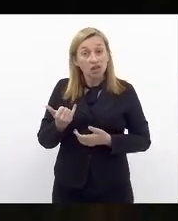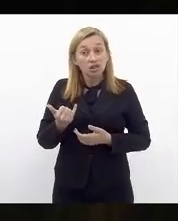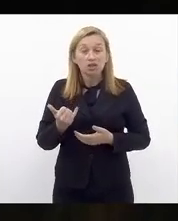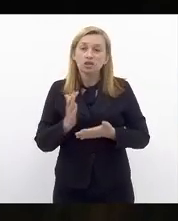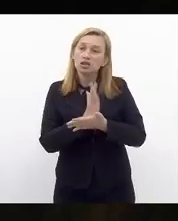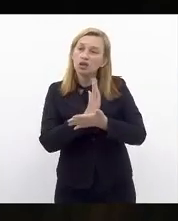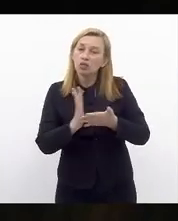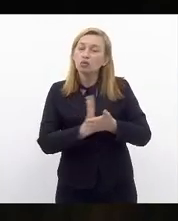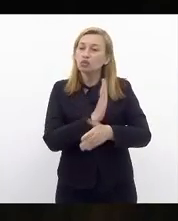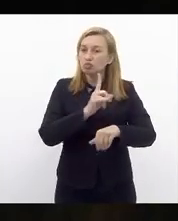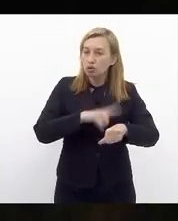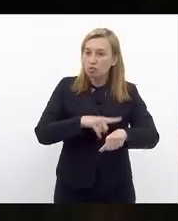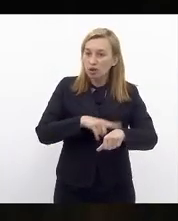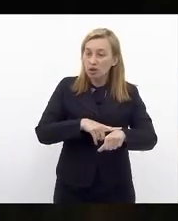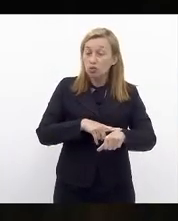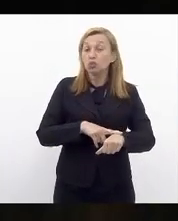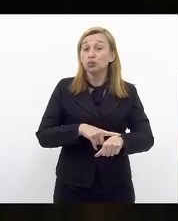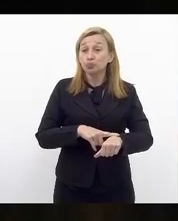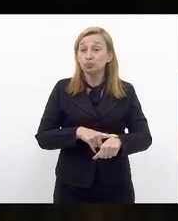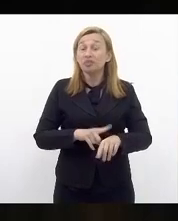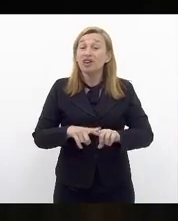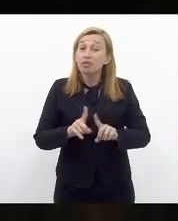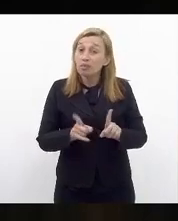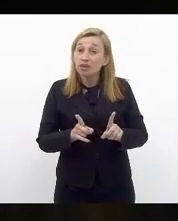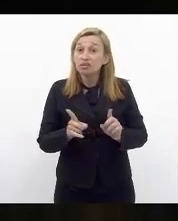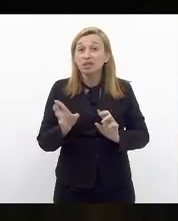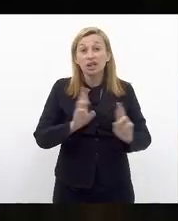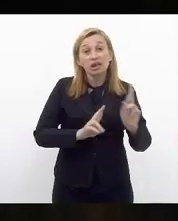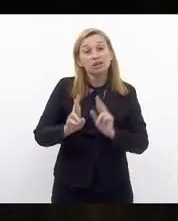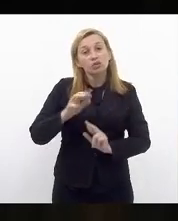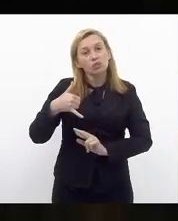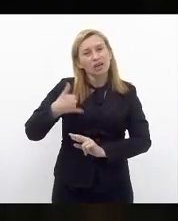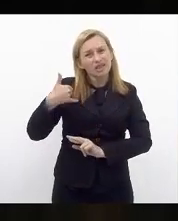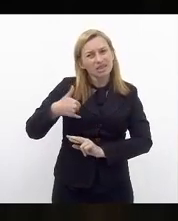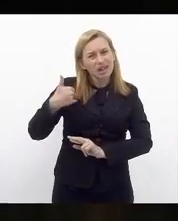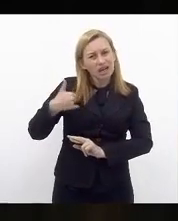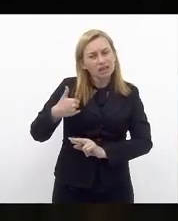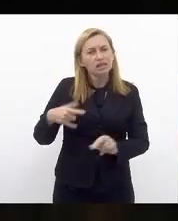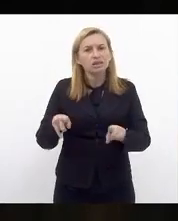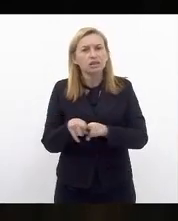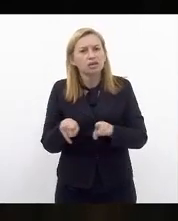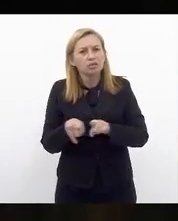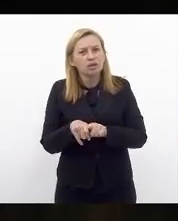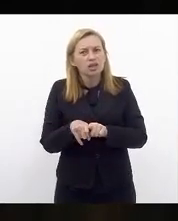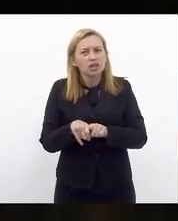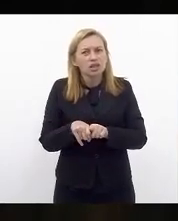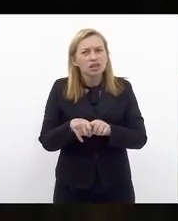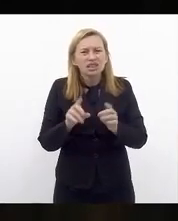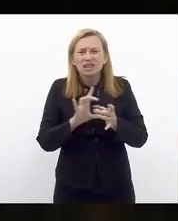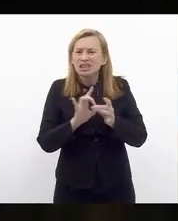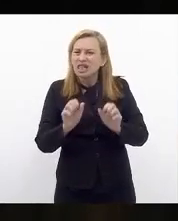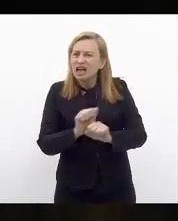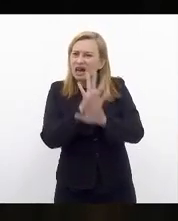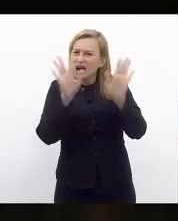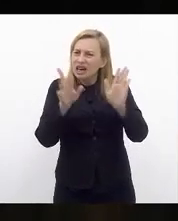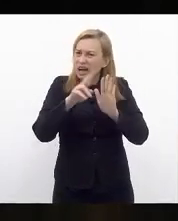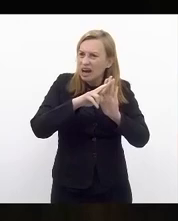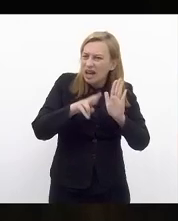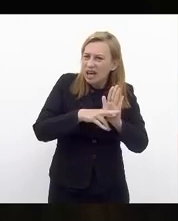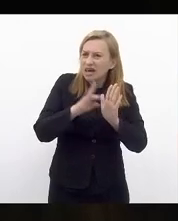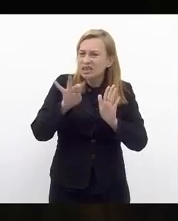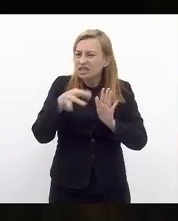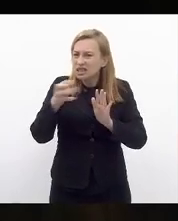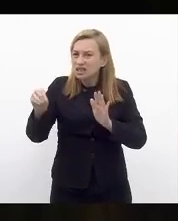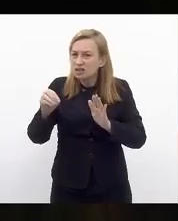em alguma medida nessa glute Nativa mas em relação à idade e em relação a deixar claro a regra de transição